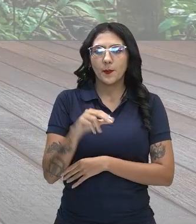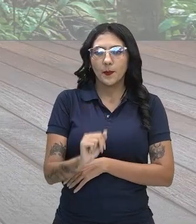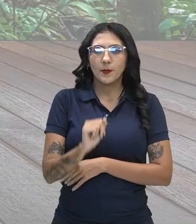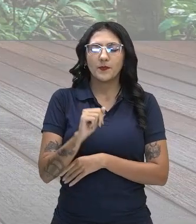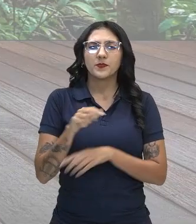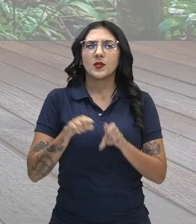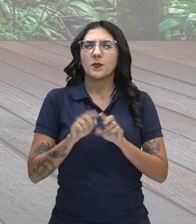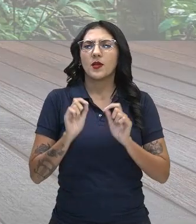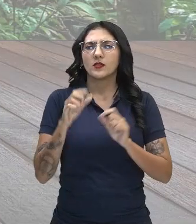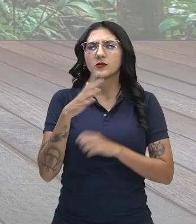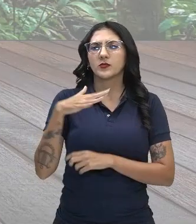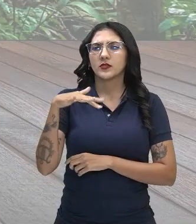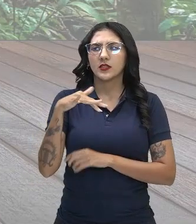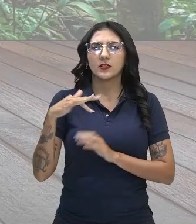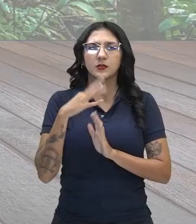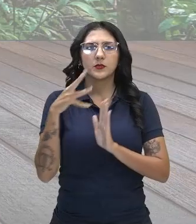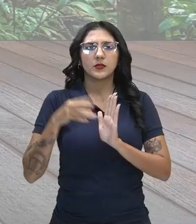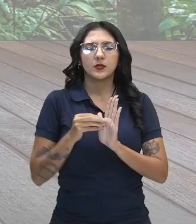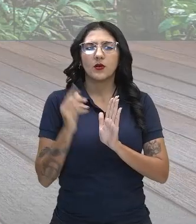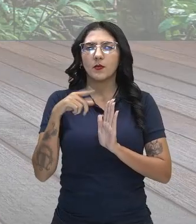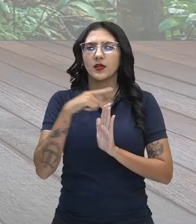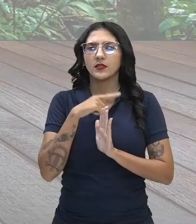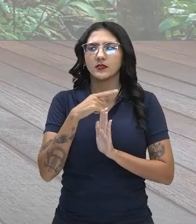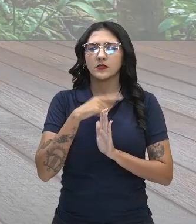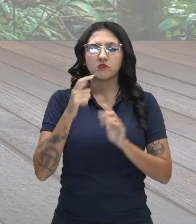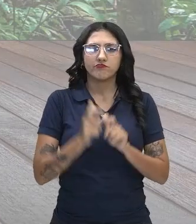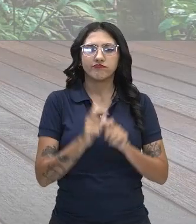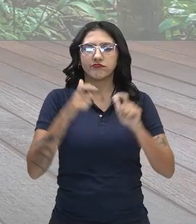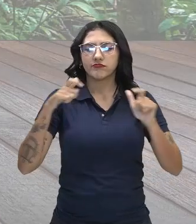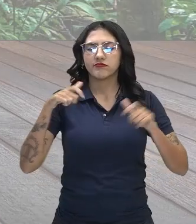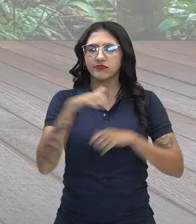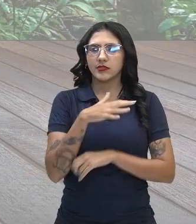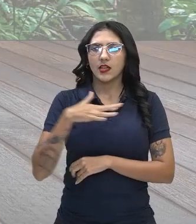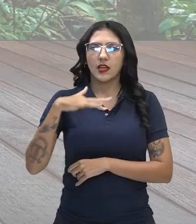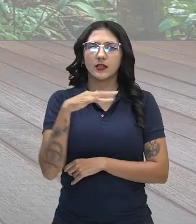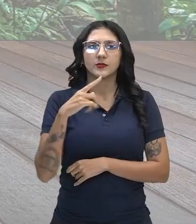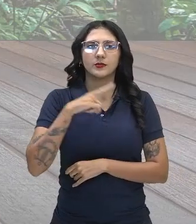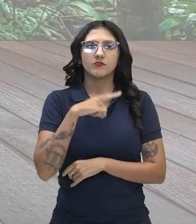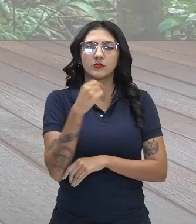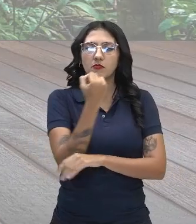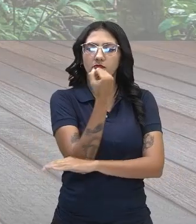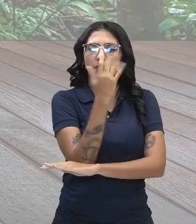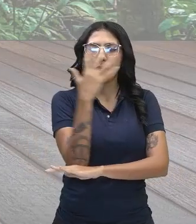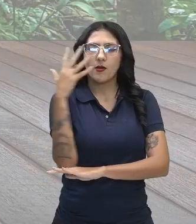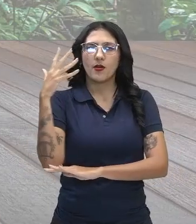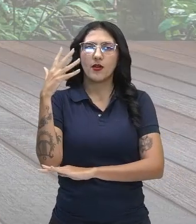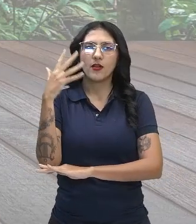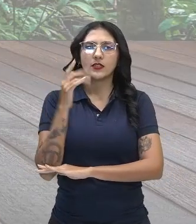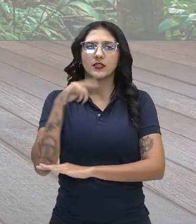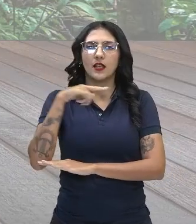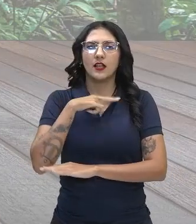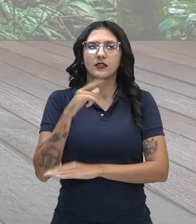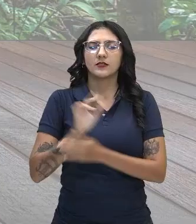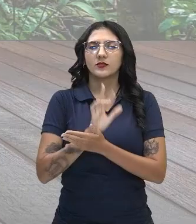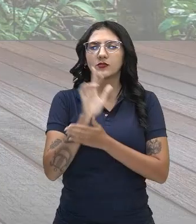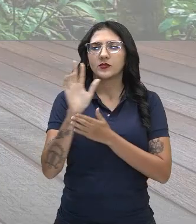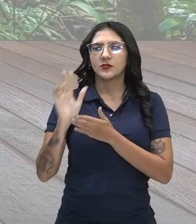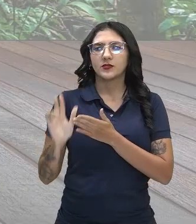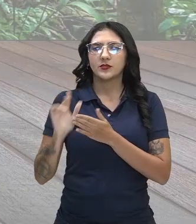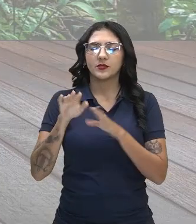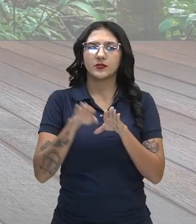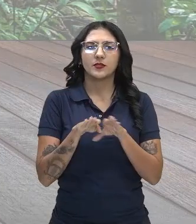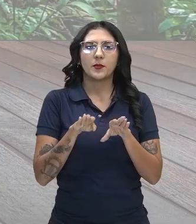bioma amazônico, gente, acaba sendo aí uma grande área de floresta, tá? Com a sua diversidade, e isso